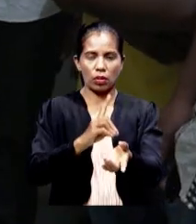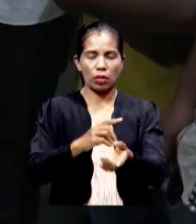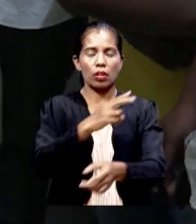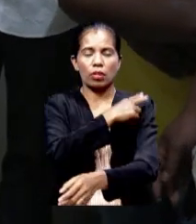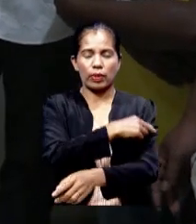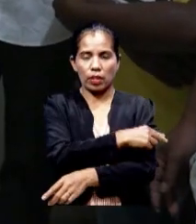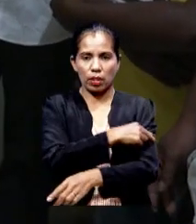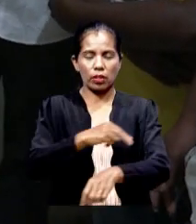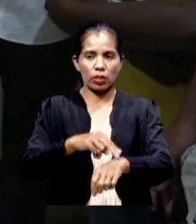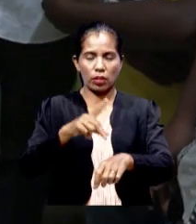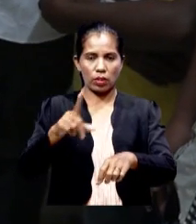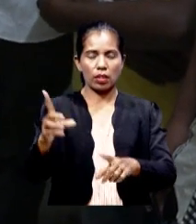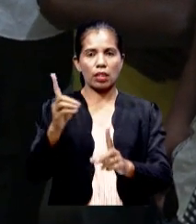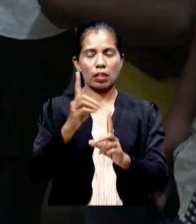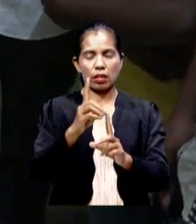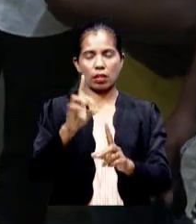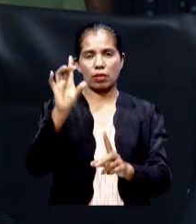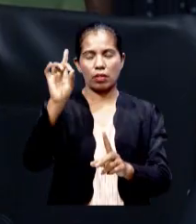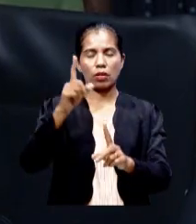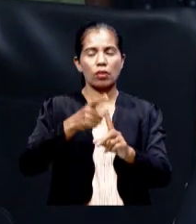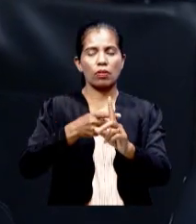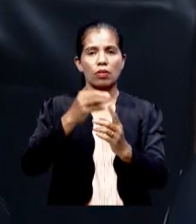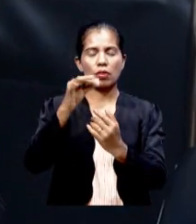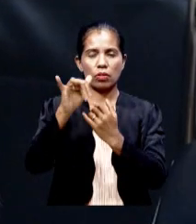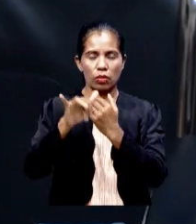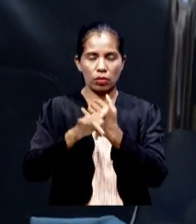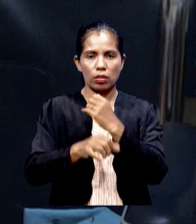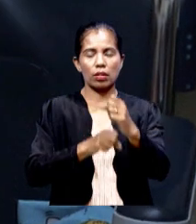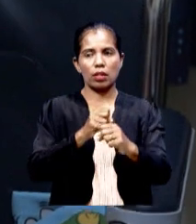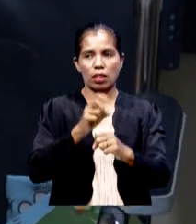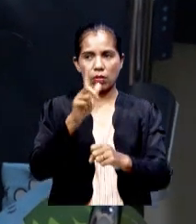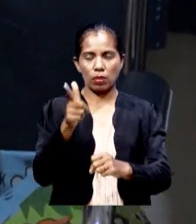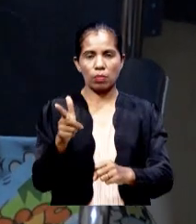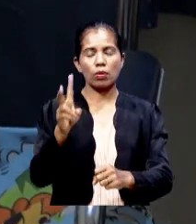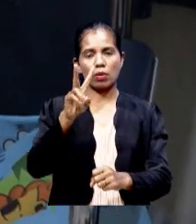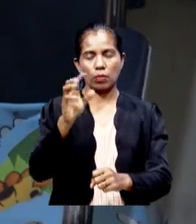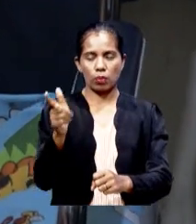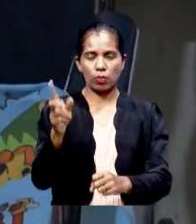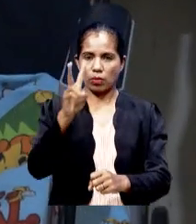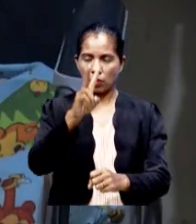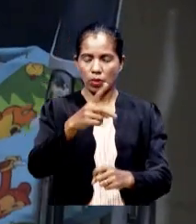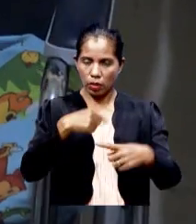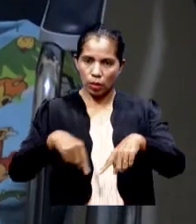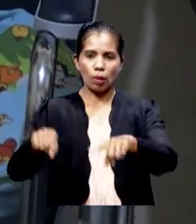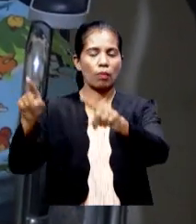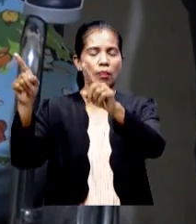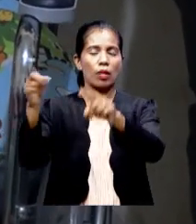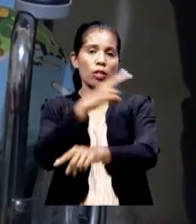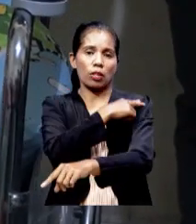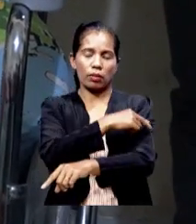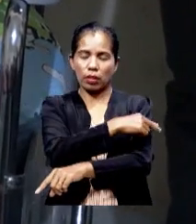Guido Valadares e a Loron Walu Fulanzunho Tinan Rio Rua, Ronul Resin Rua, ou de bahala o tratamento e